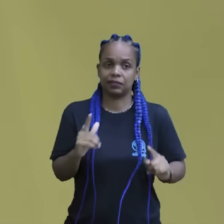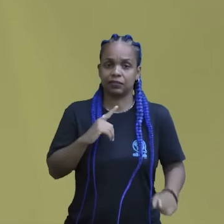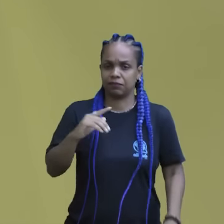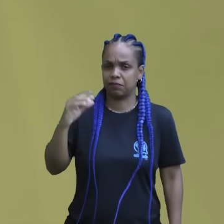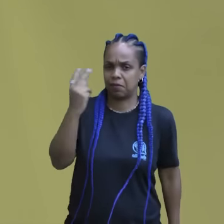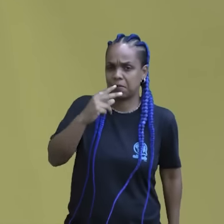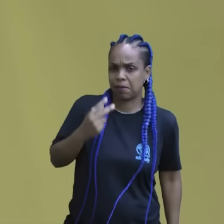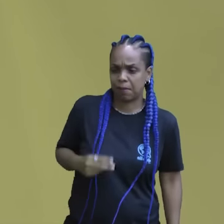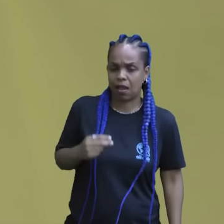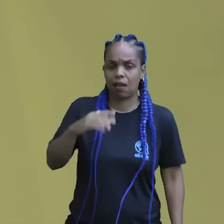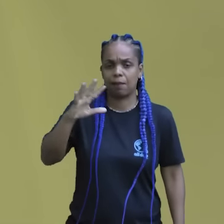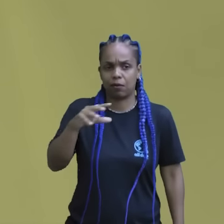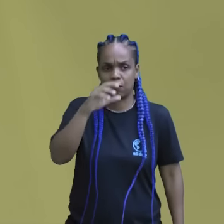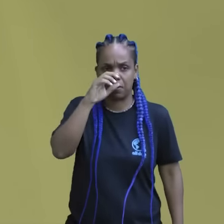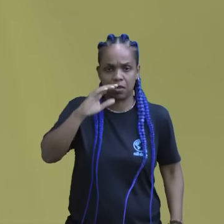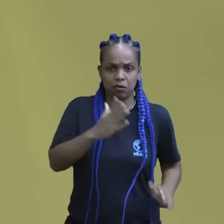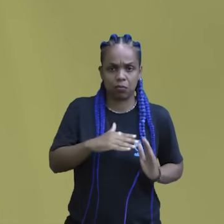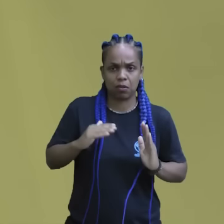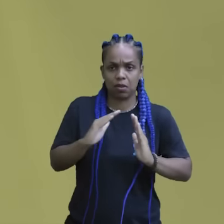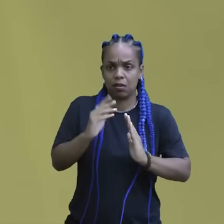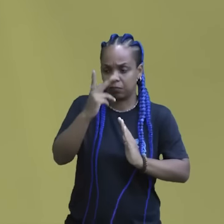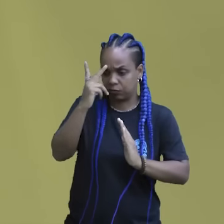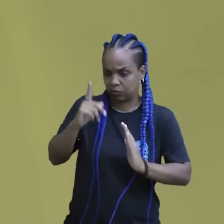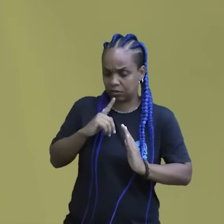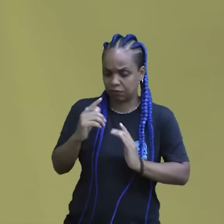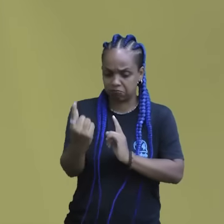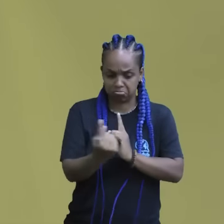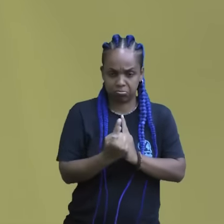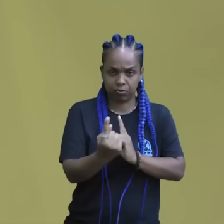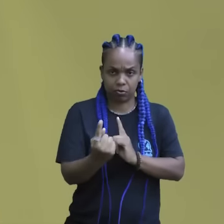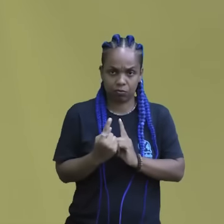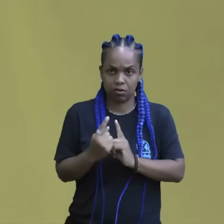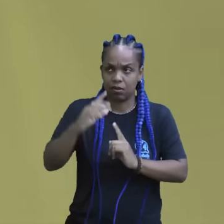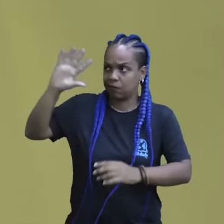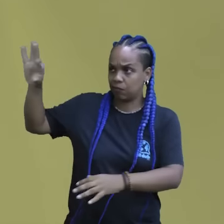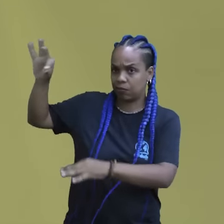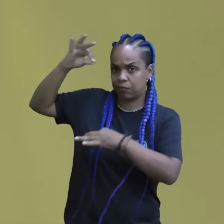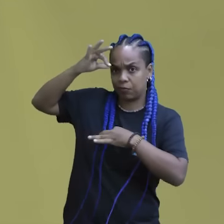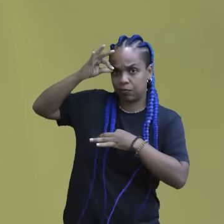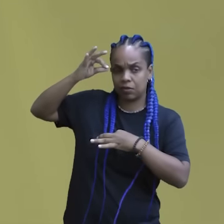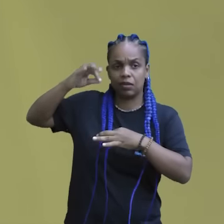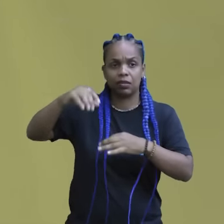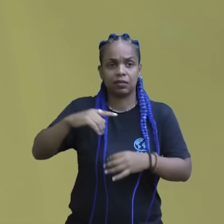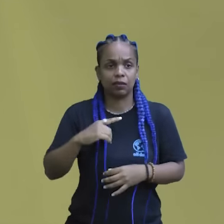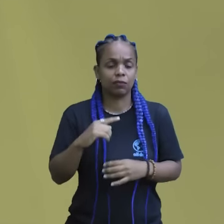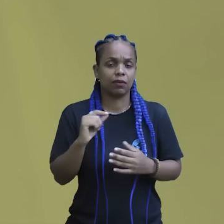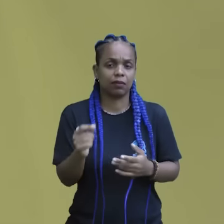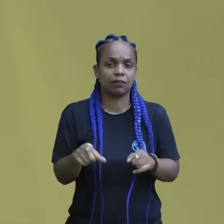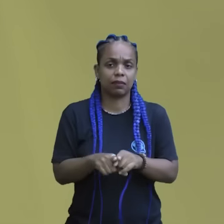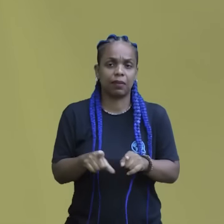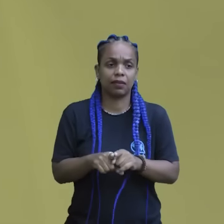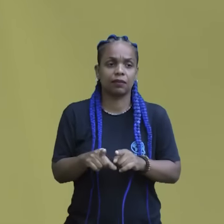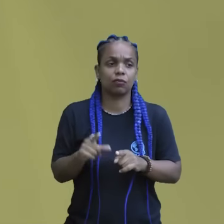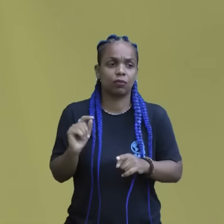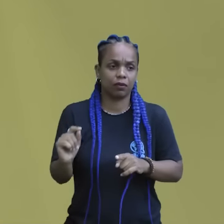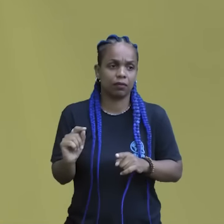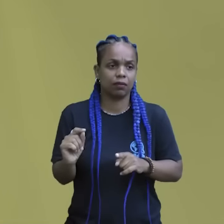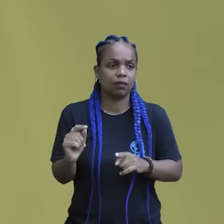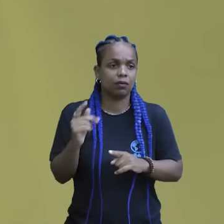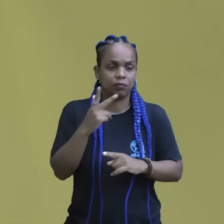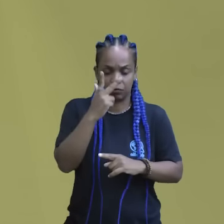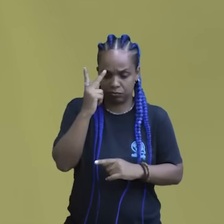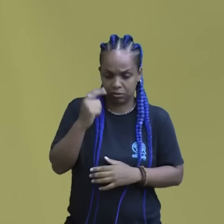entretanto, almas e espíritos, porque, por já não serem mais da terra, estão mais perto de Deus e